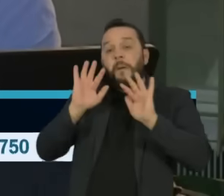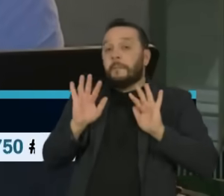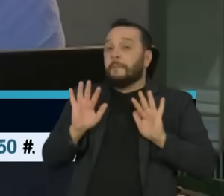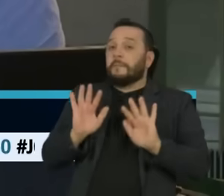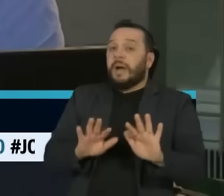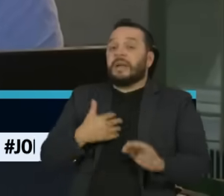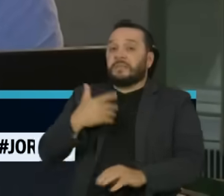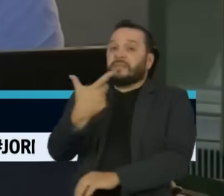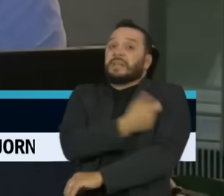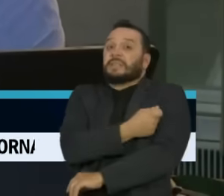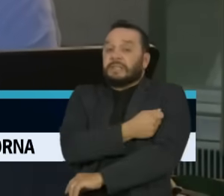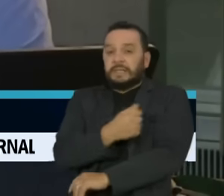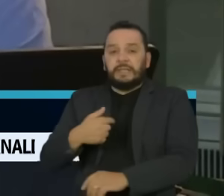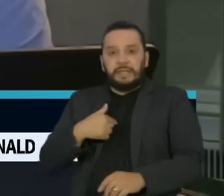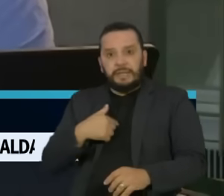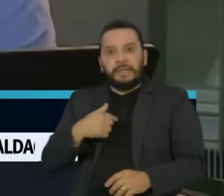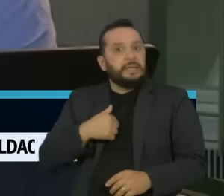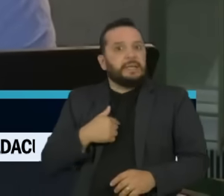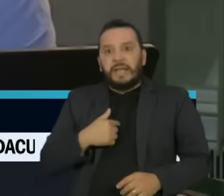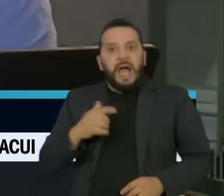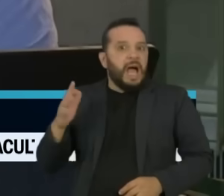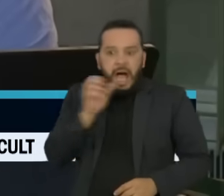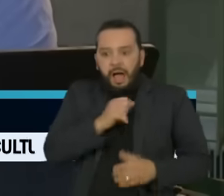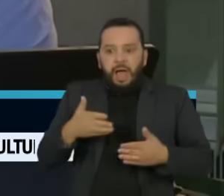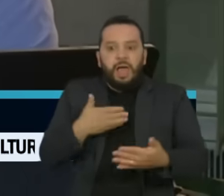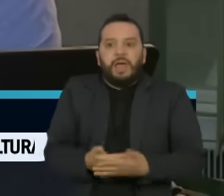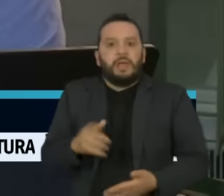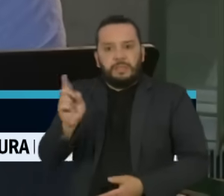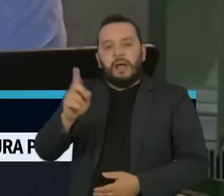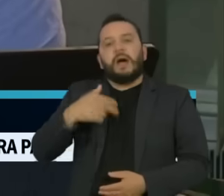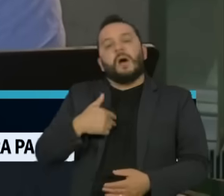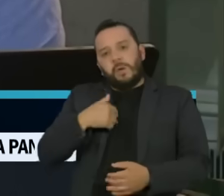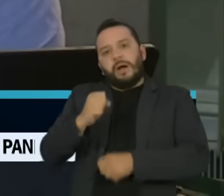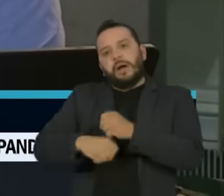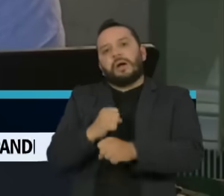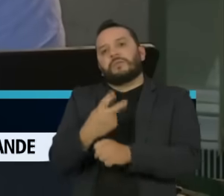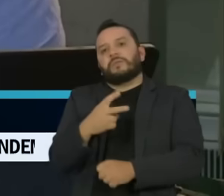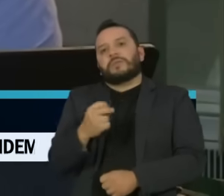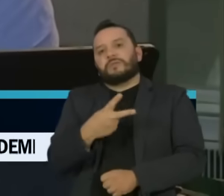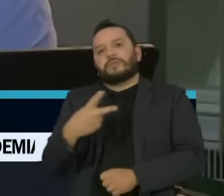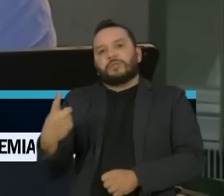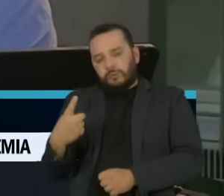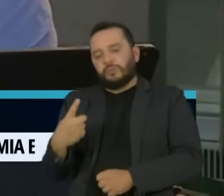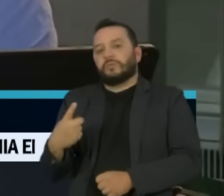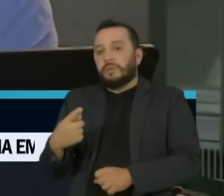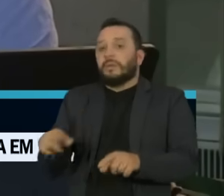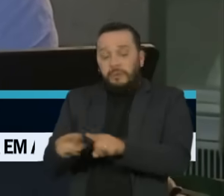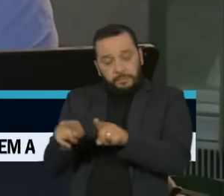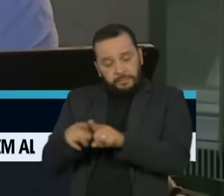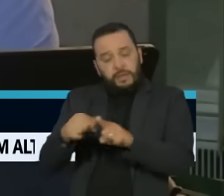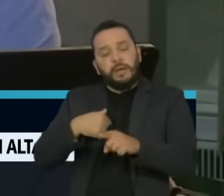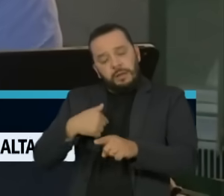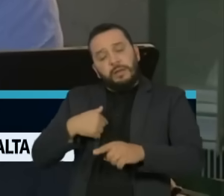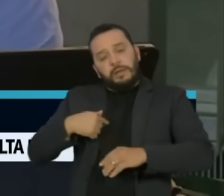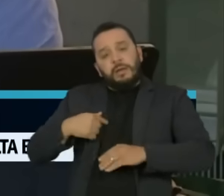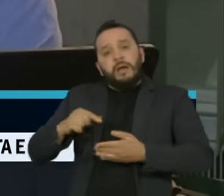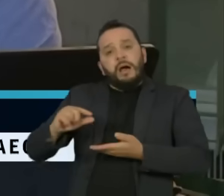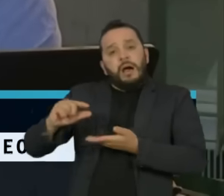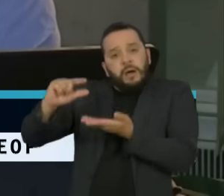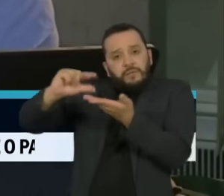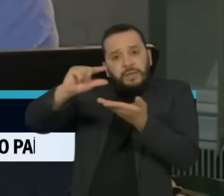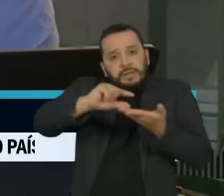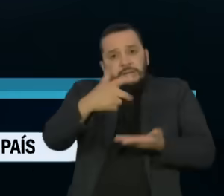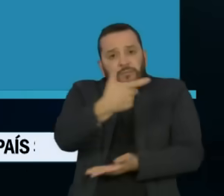pela vacinação antes de 2021 e que as vacinas devem ser vistas como um bem global, com distribuição justa